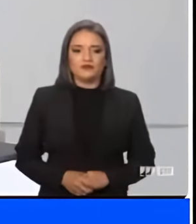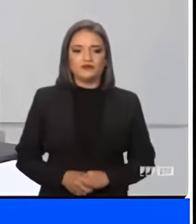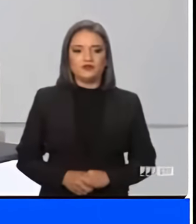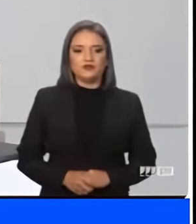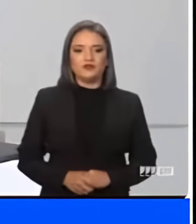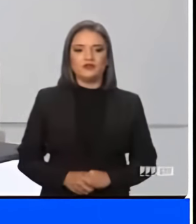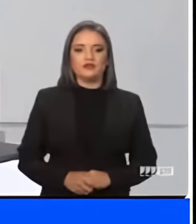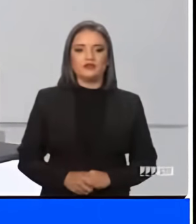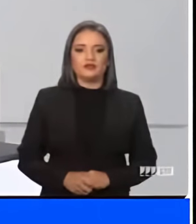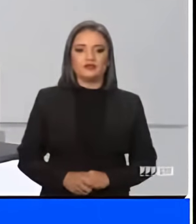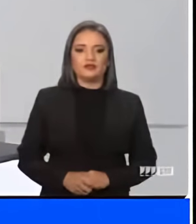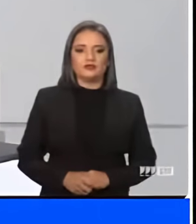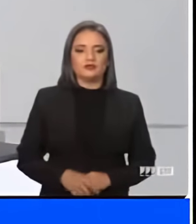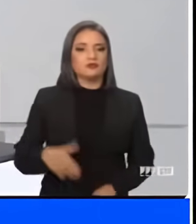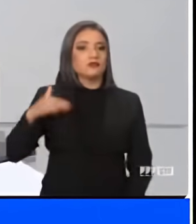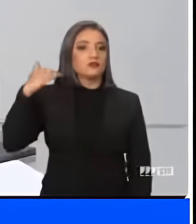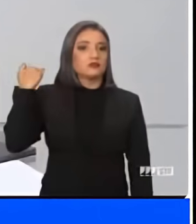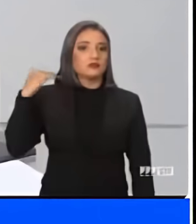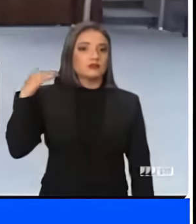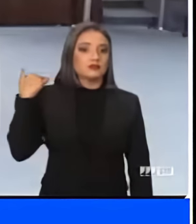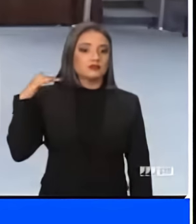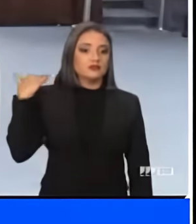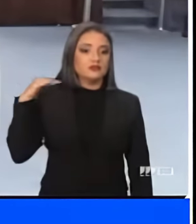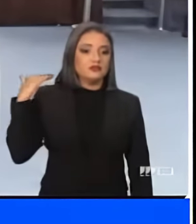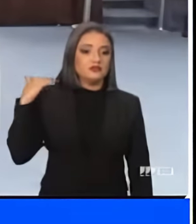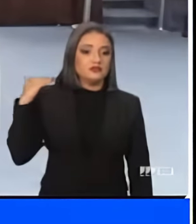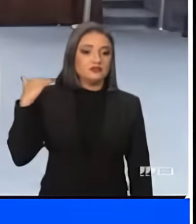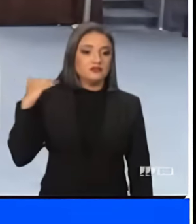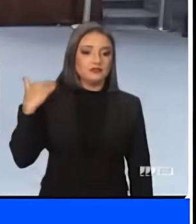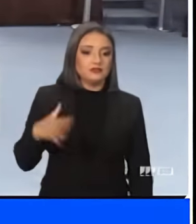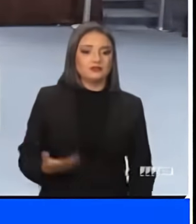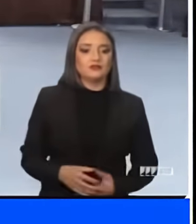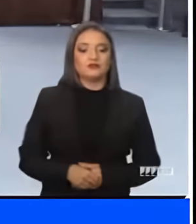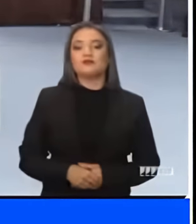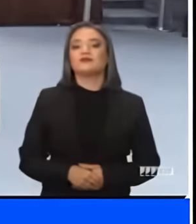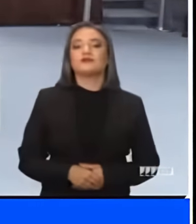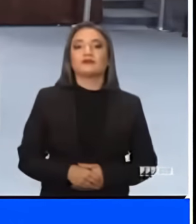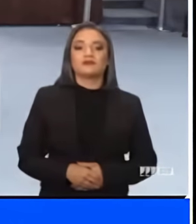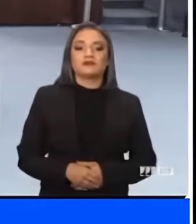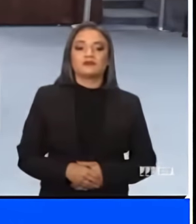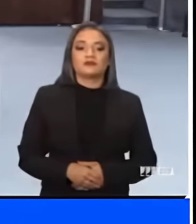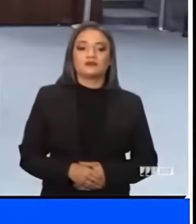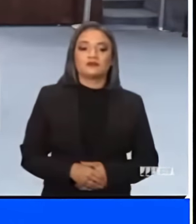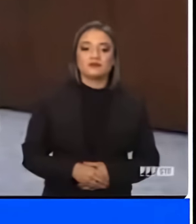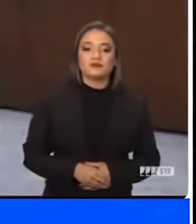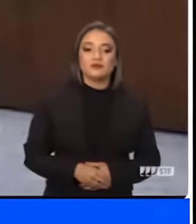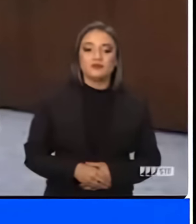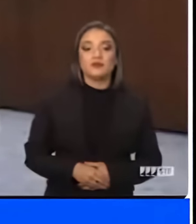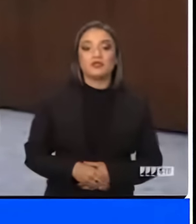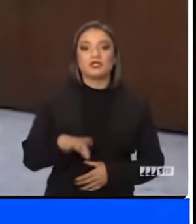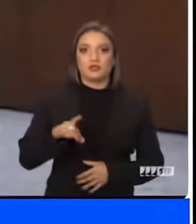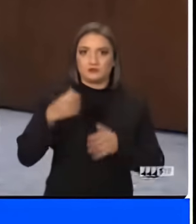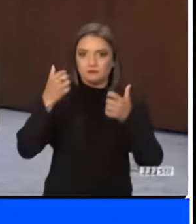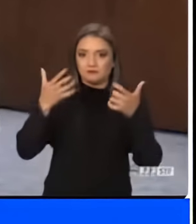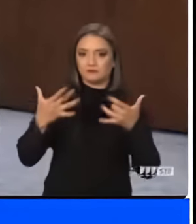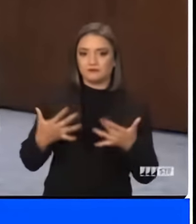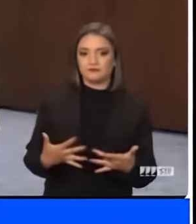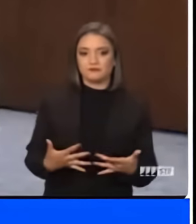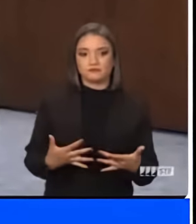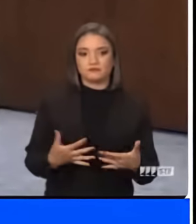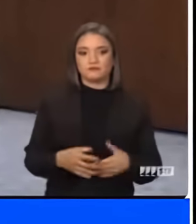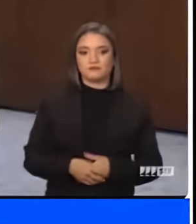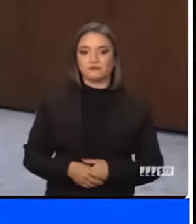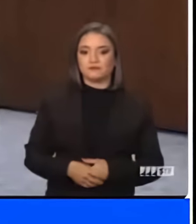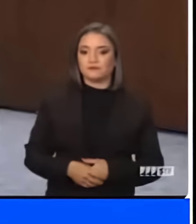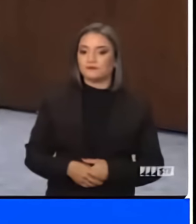Presidente, Pois não, ministra Carmen. Andreu, pudesse apenas, doutor Andreu, fazer um esclarecimento, porque